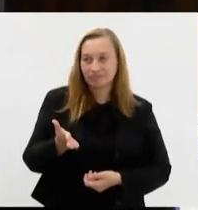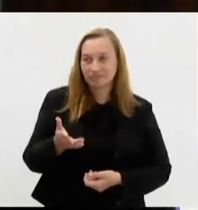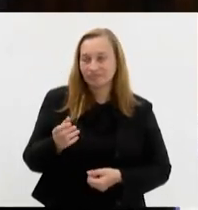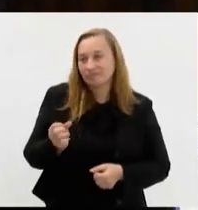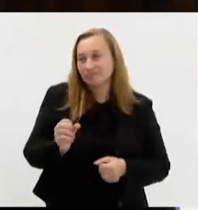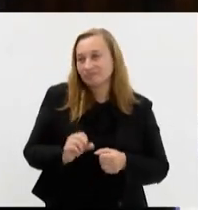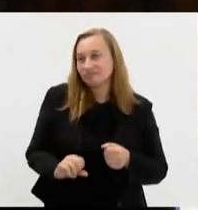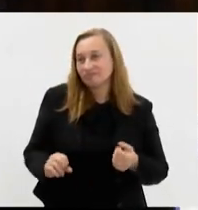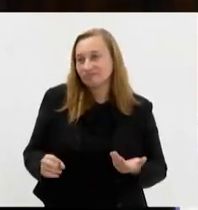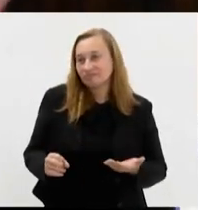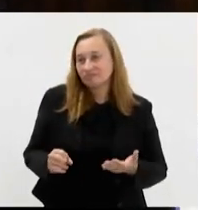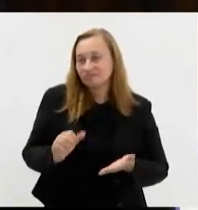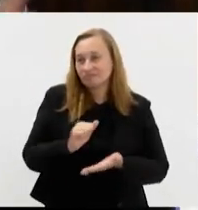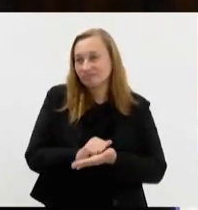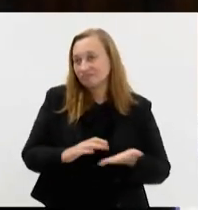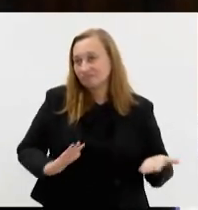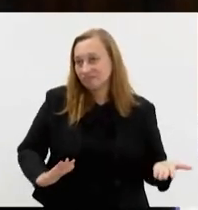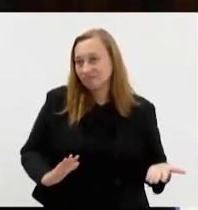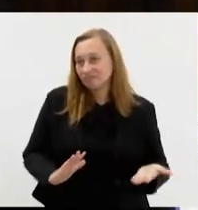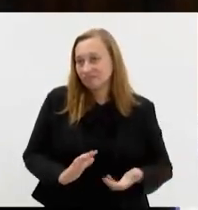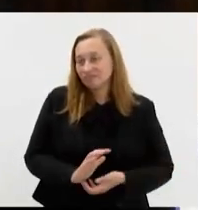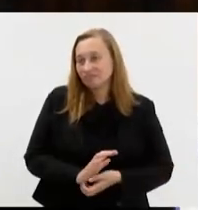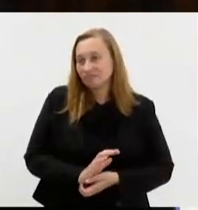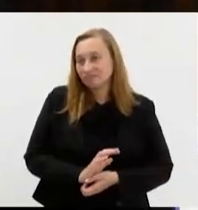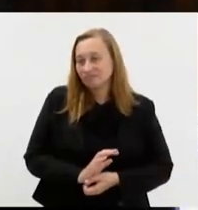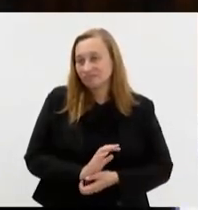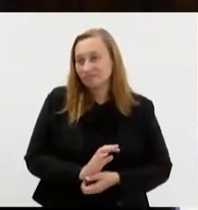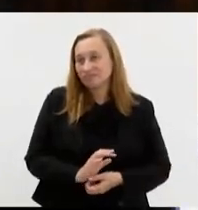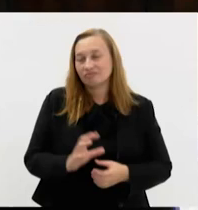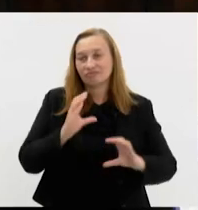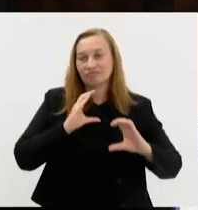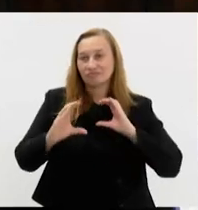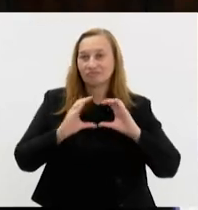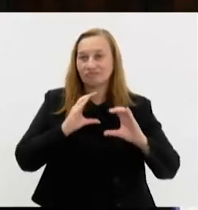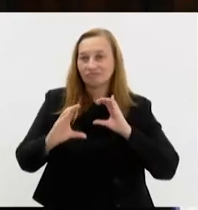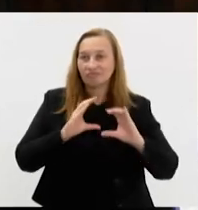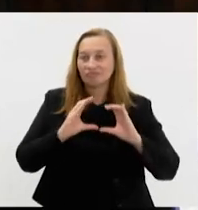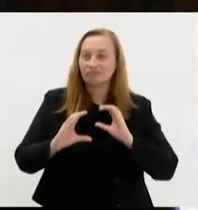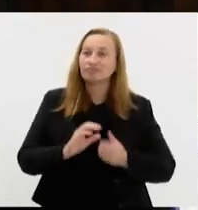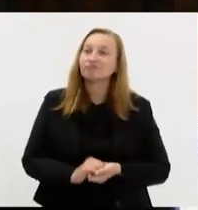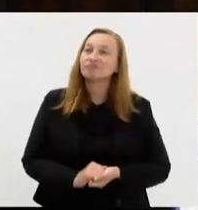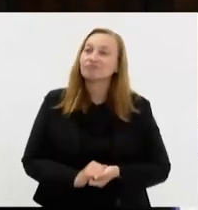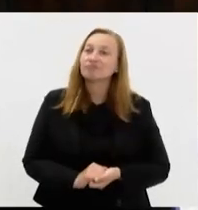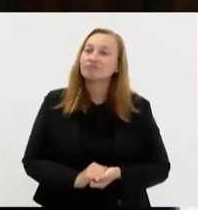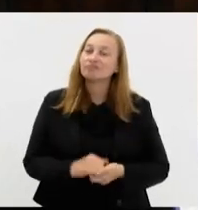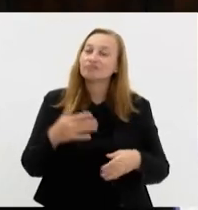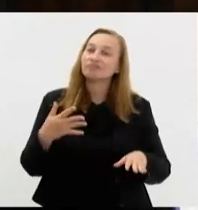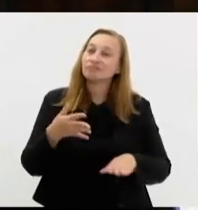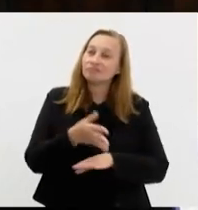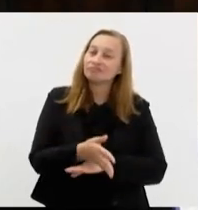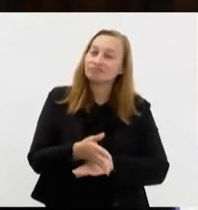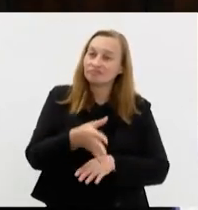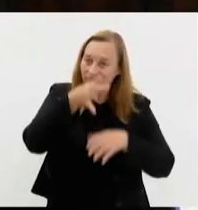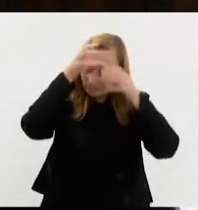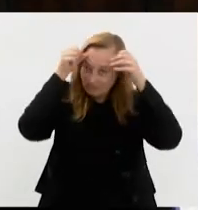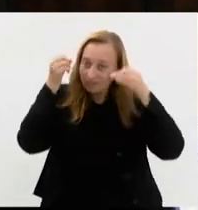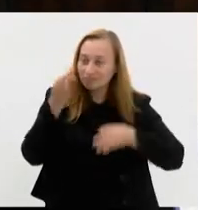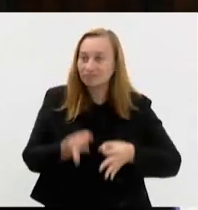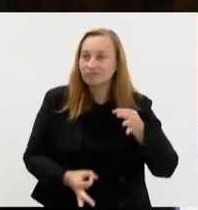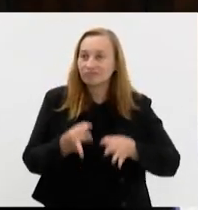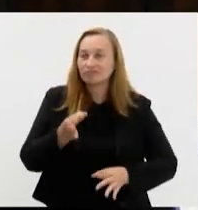de de atividade né de de de tipo de comunicação eh e isso chegou ao Tribunal Superior